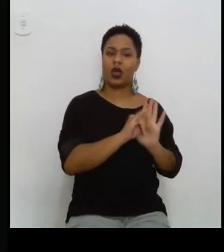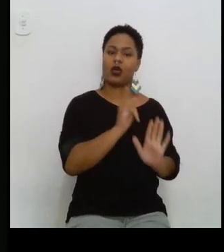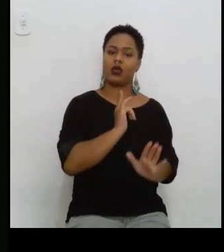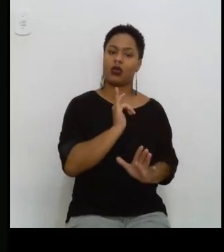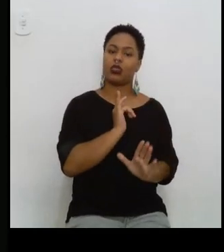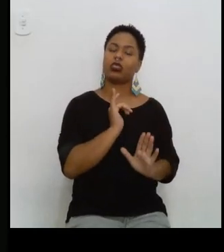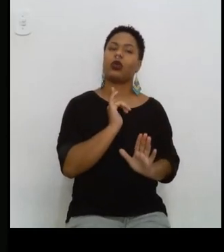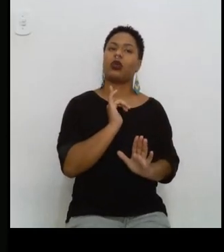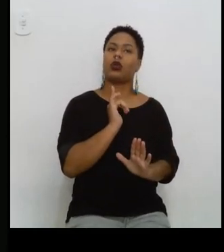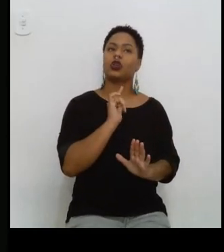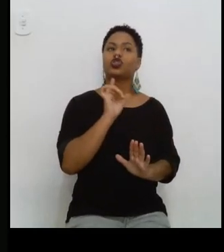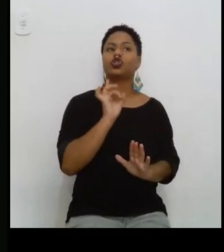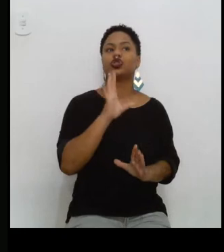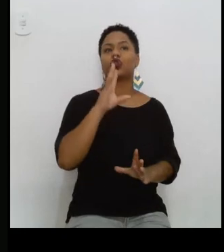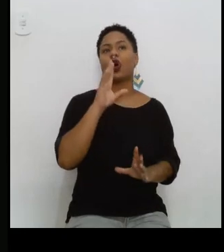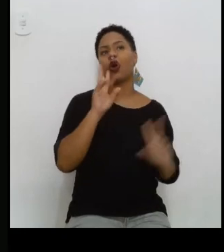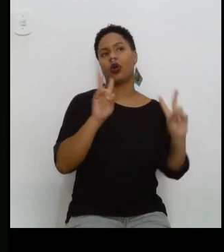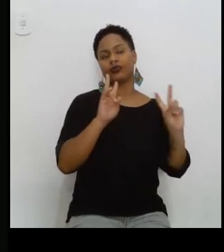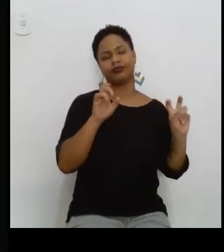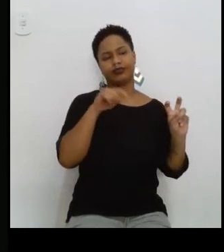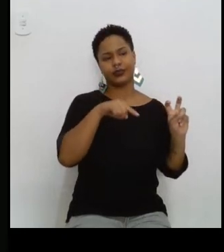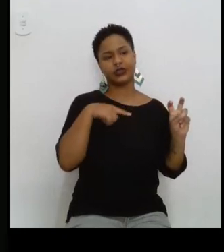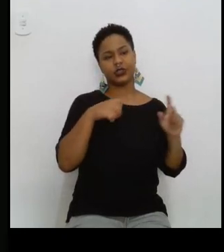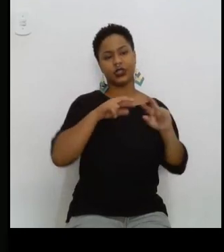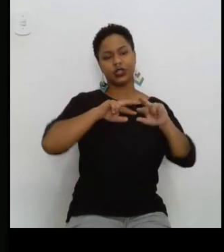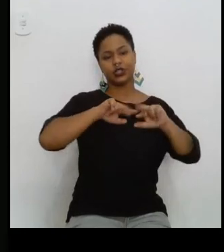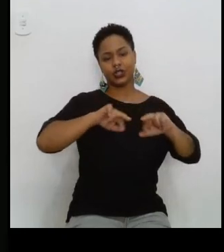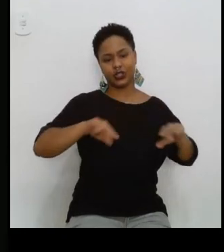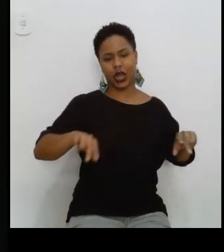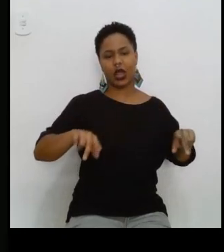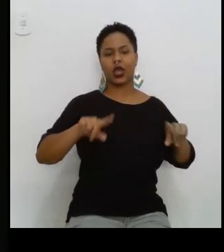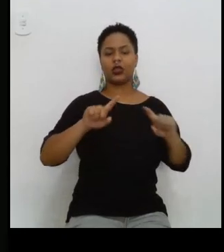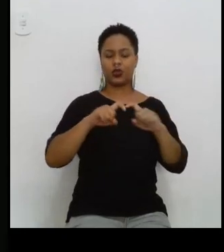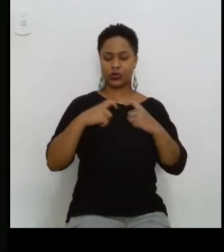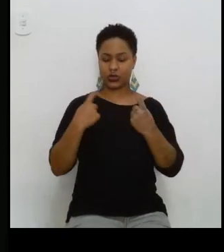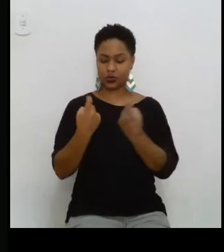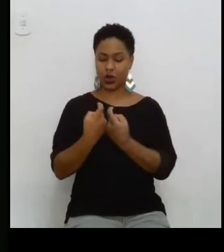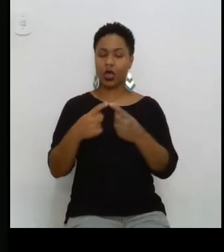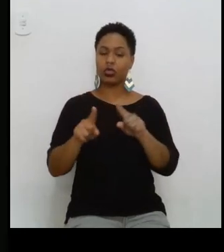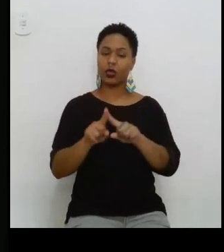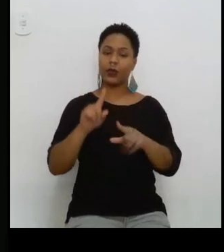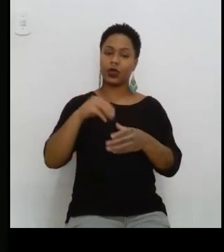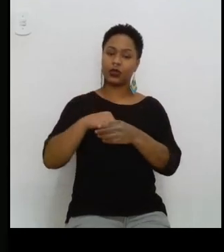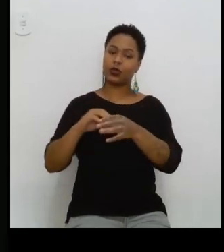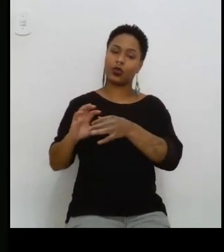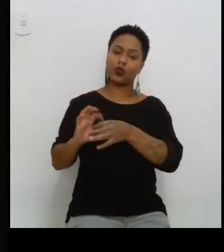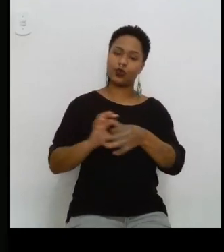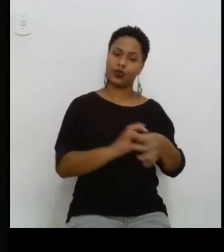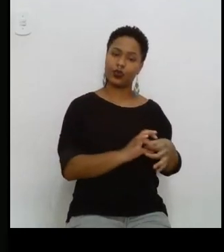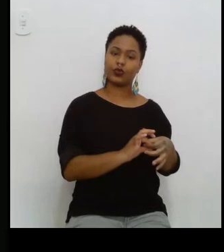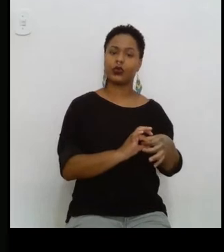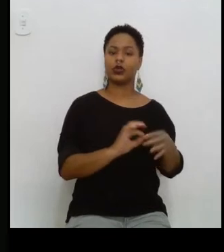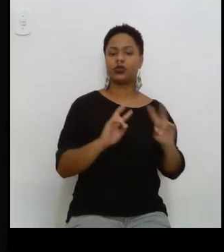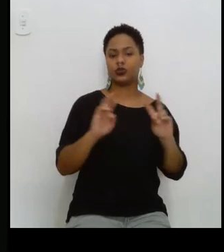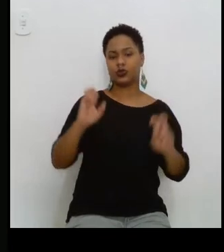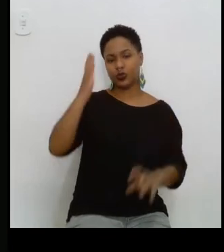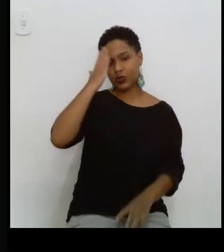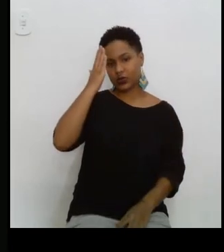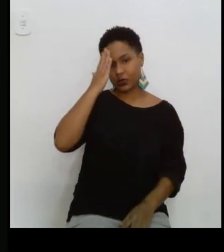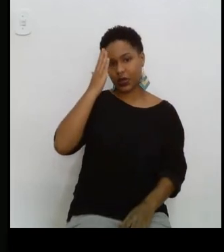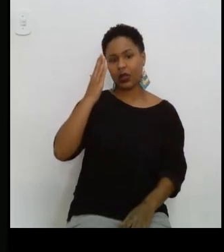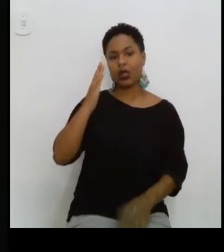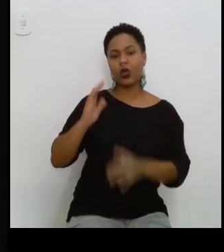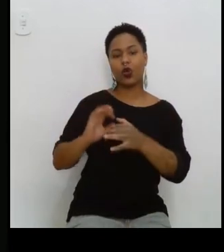não só em termos de gênero não só em termos sexualidade mas também nesse contexto do Saber acontecido